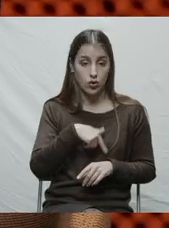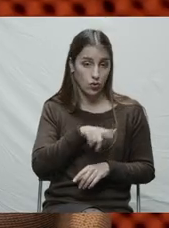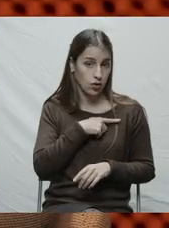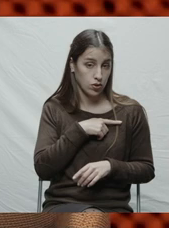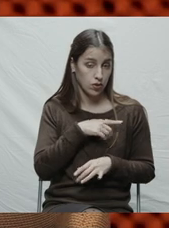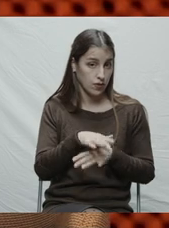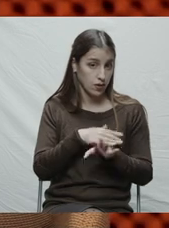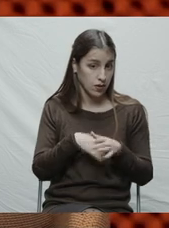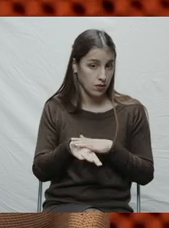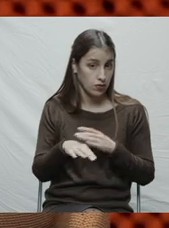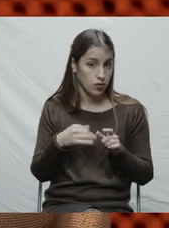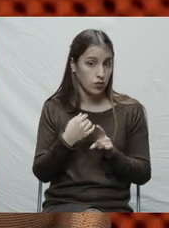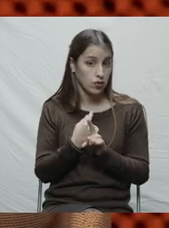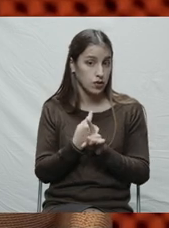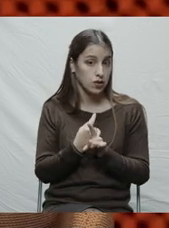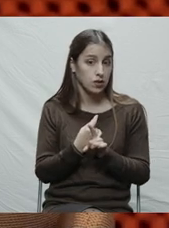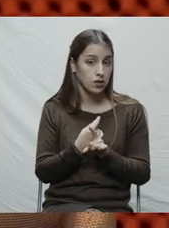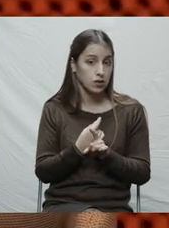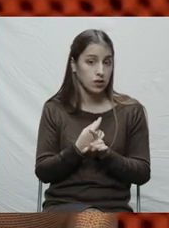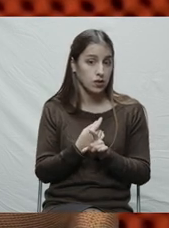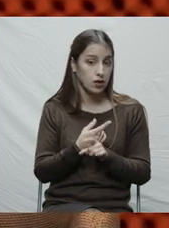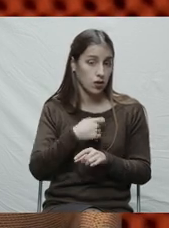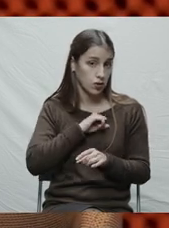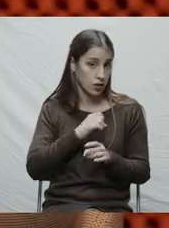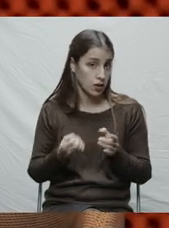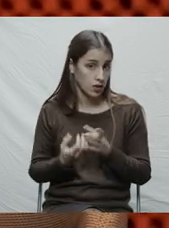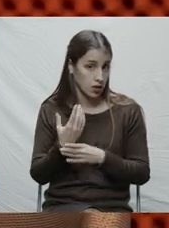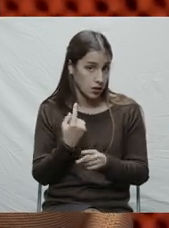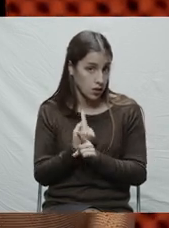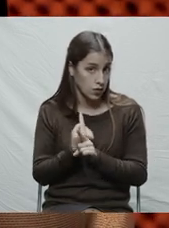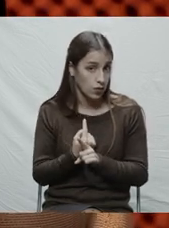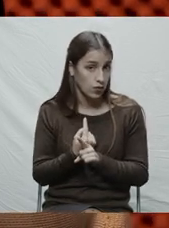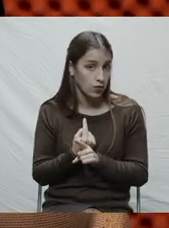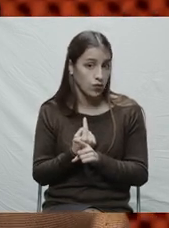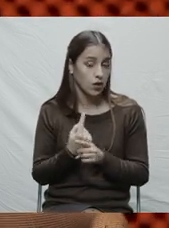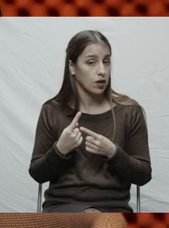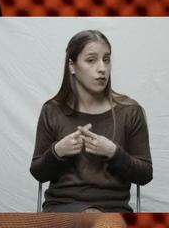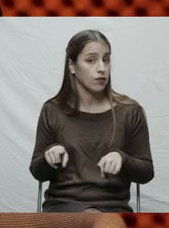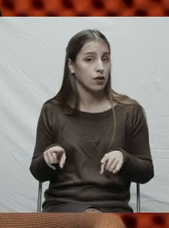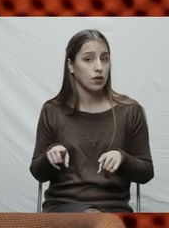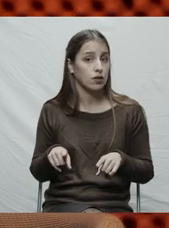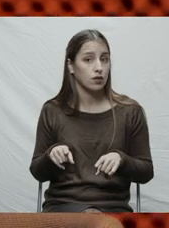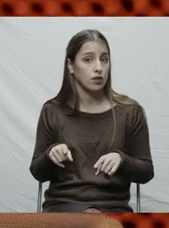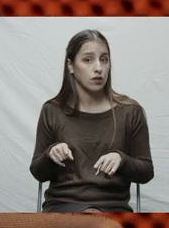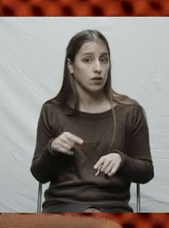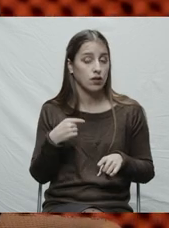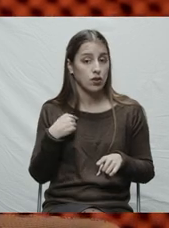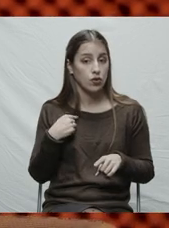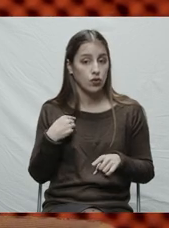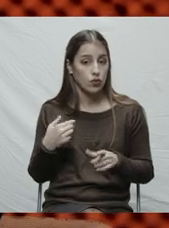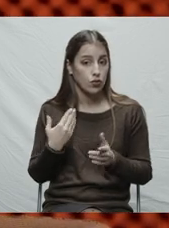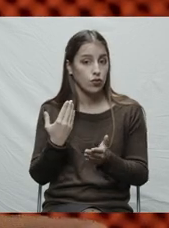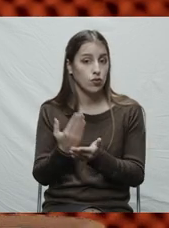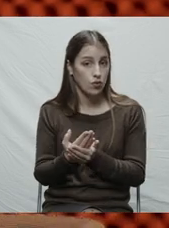quando estamos no nosso grupo ou quando estamos a fazer a nossa criação. Ou seja, é diferente aquilo que eu proporciono